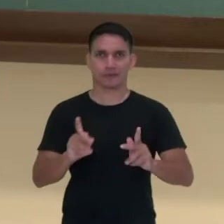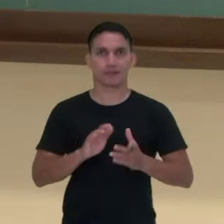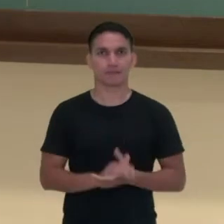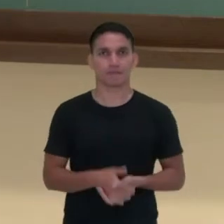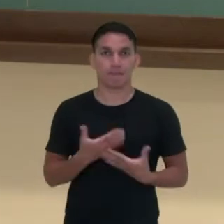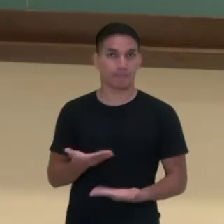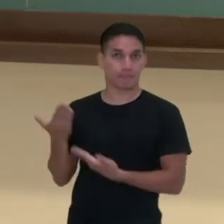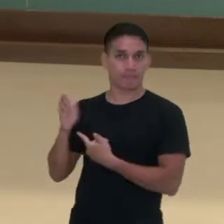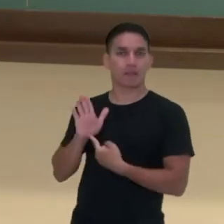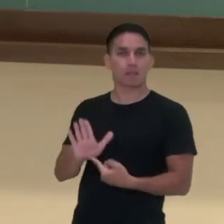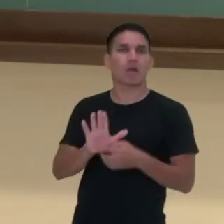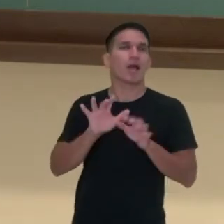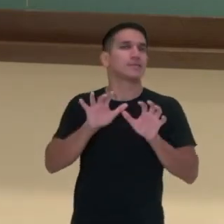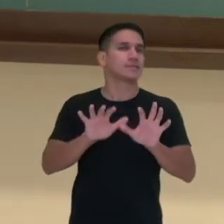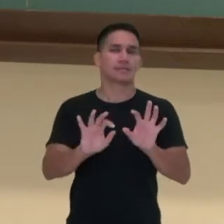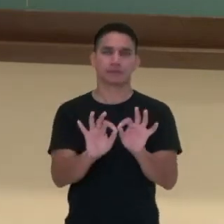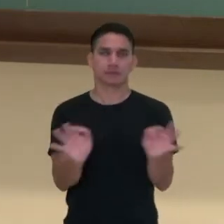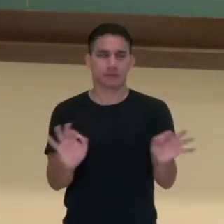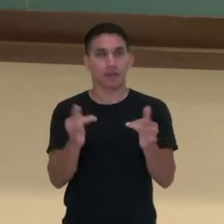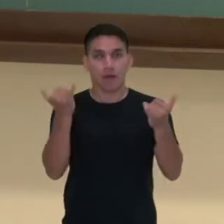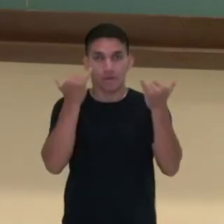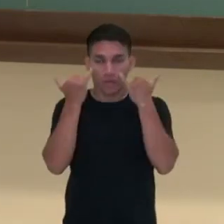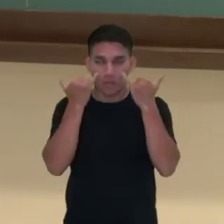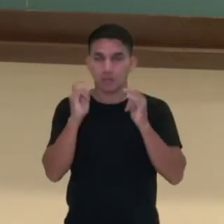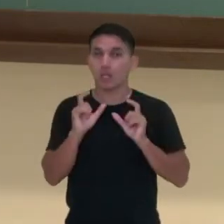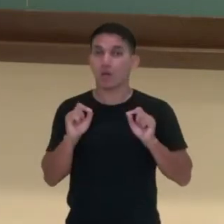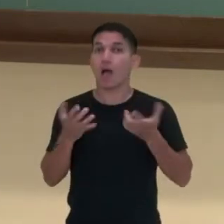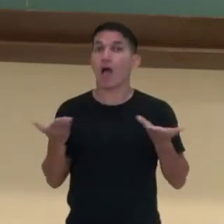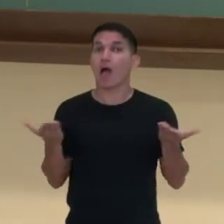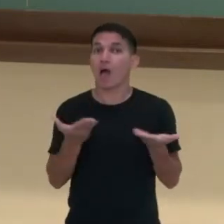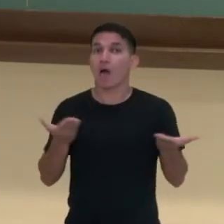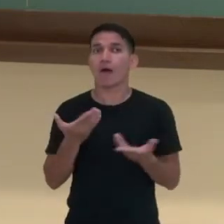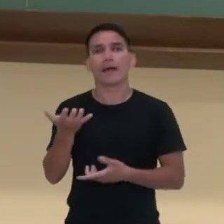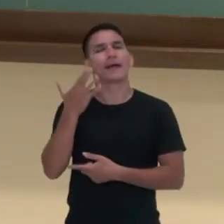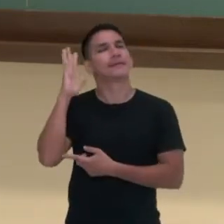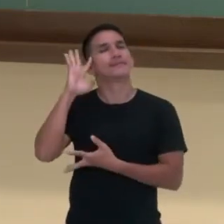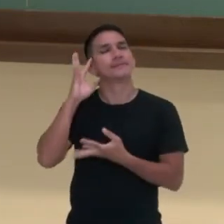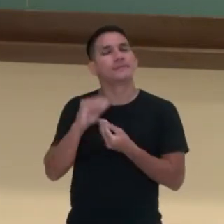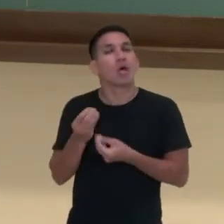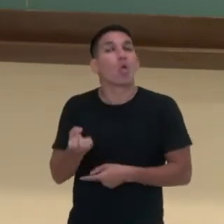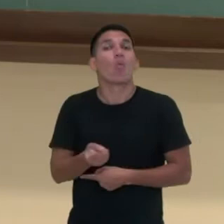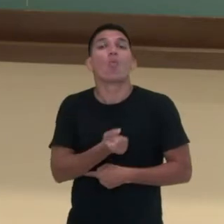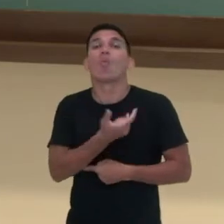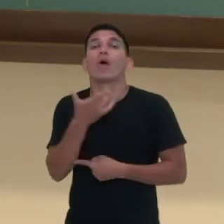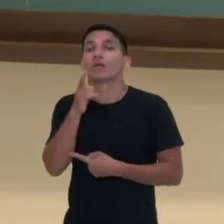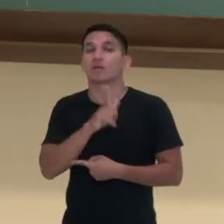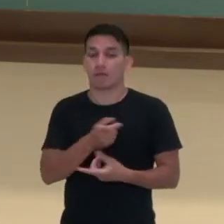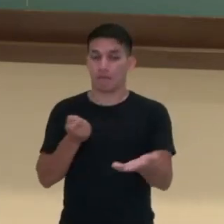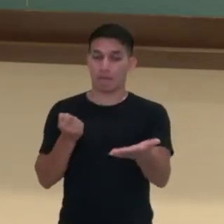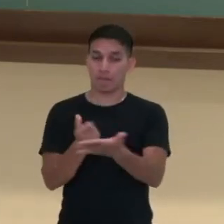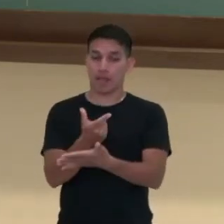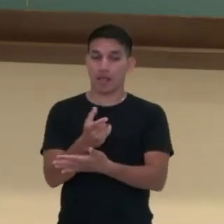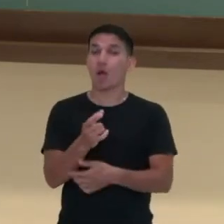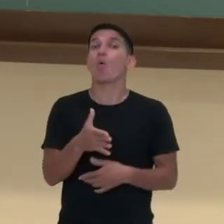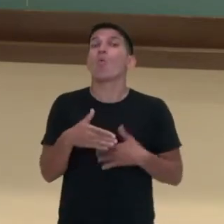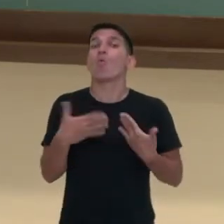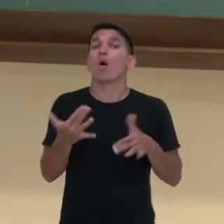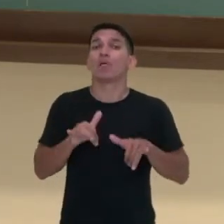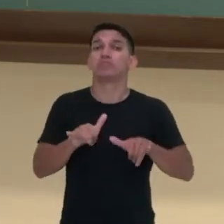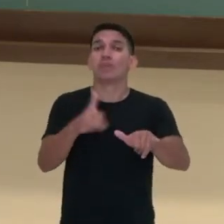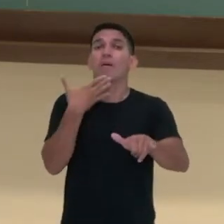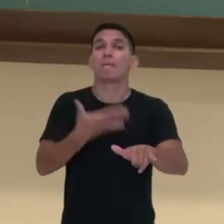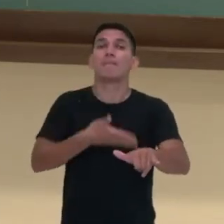aqui foi isso. Agora, pessoal, nós queremos saber quanto que vai pagar, qual o